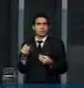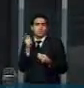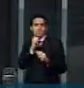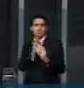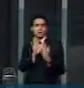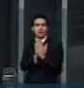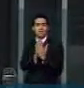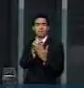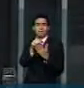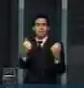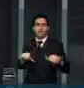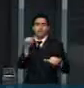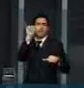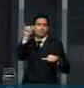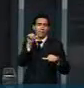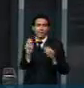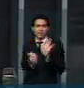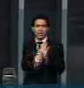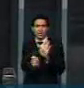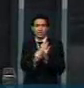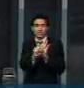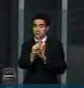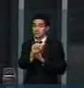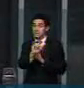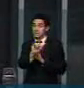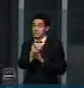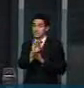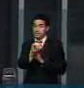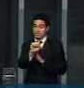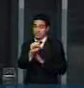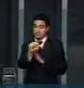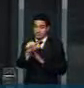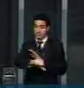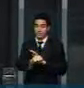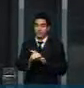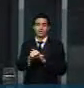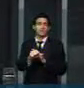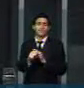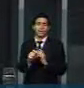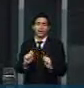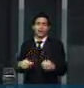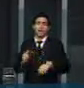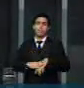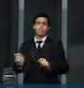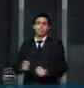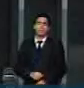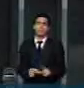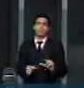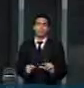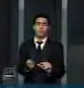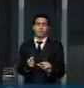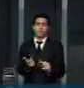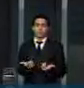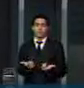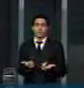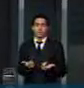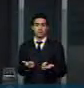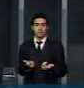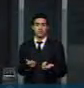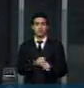enfrentamento ao uso de drogas ilícitas é muito reduzida e que a formação de um exército